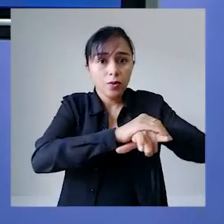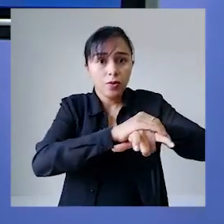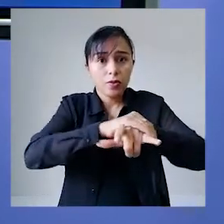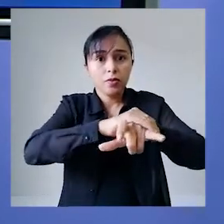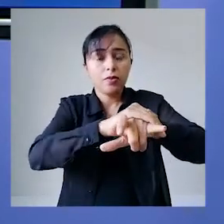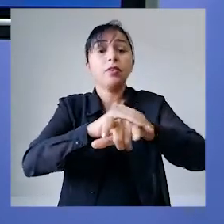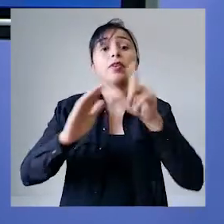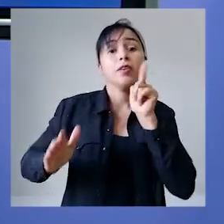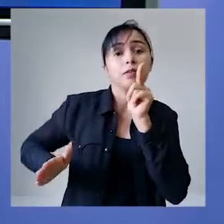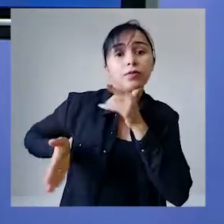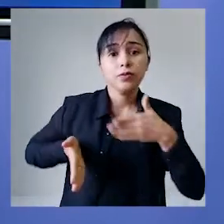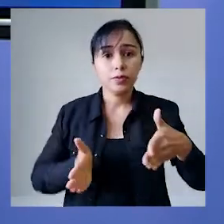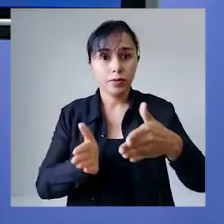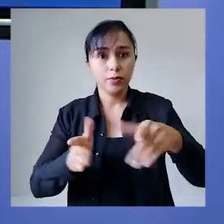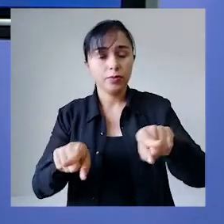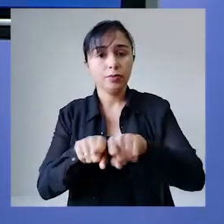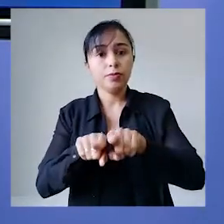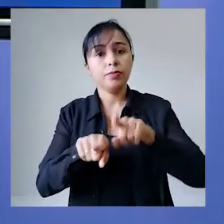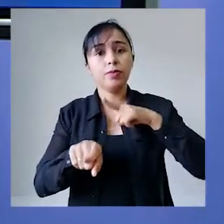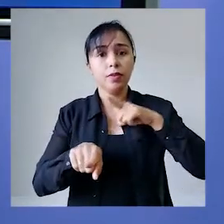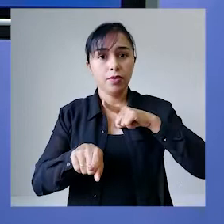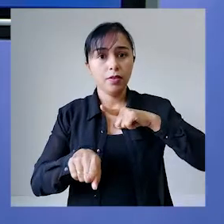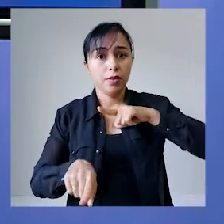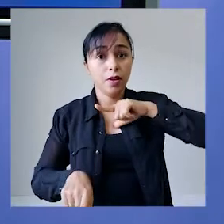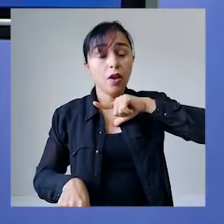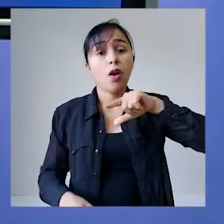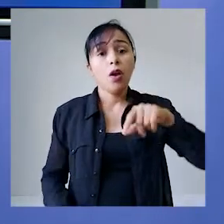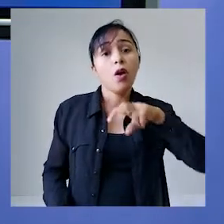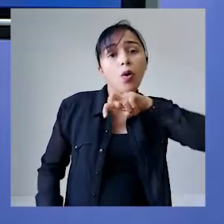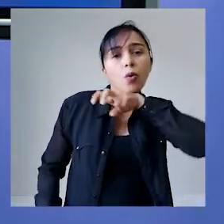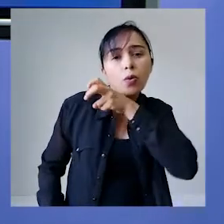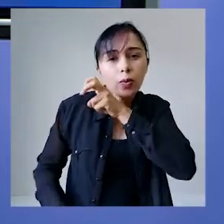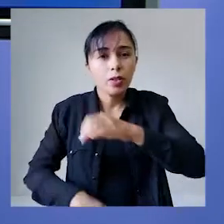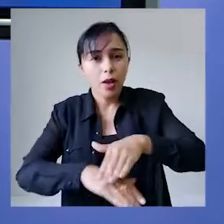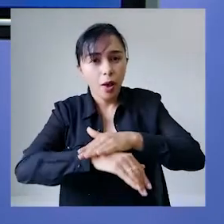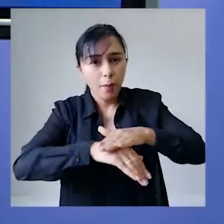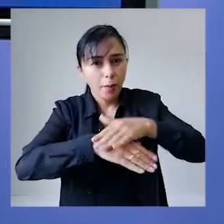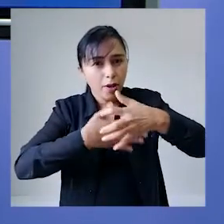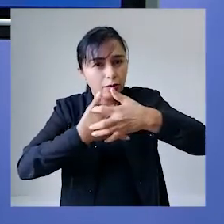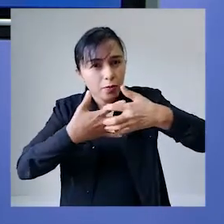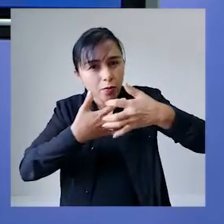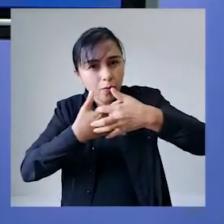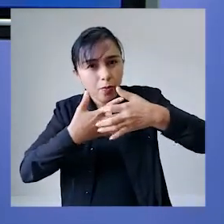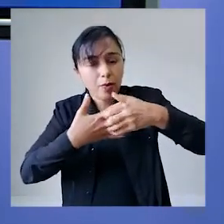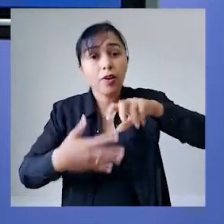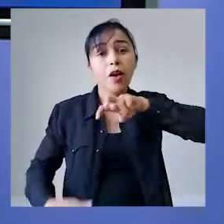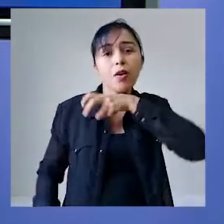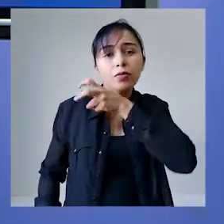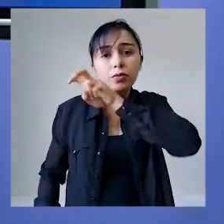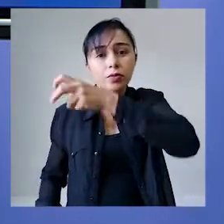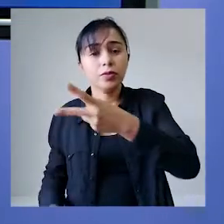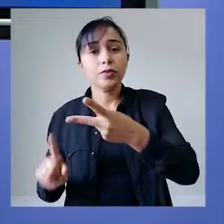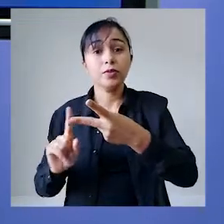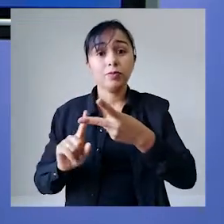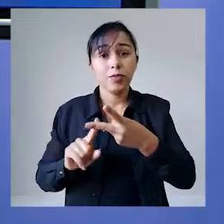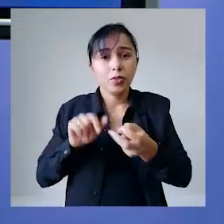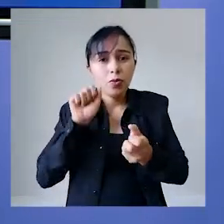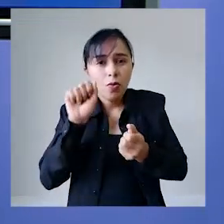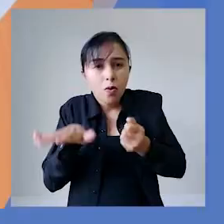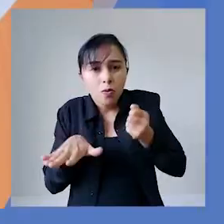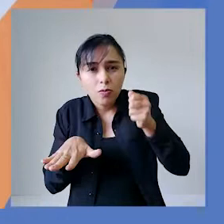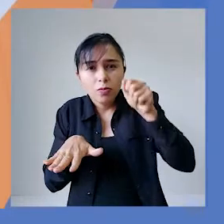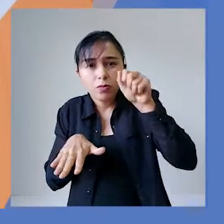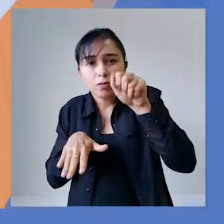os esquamados, que são as serpentes e os lagartos. E também nós temos os crocodilianos, representados por jacarés,